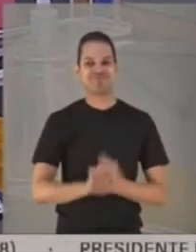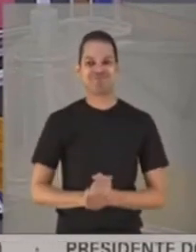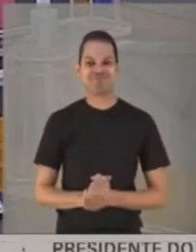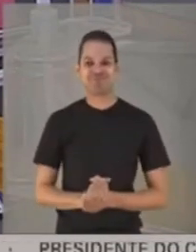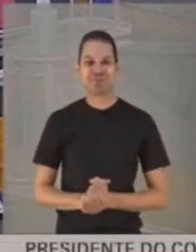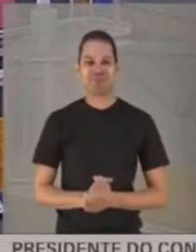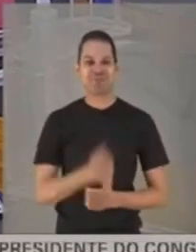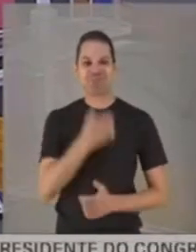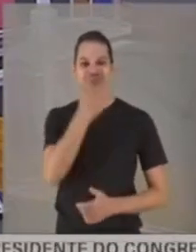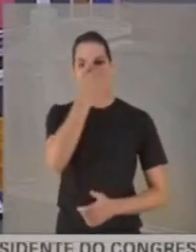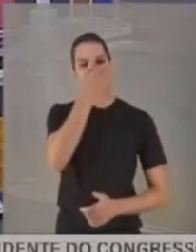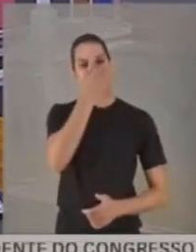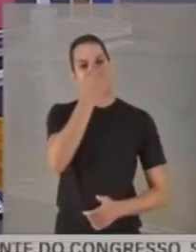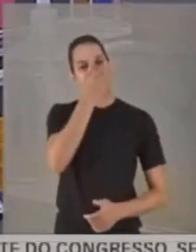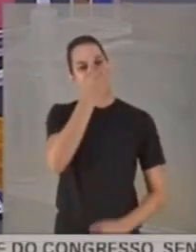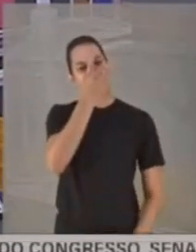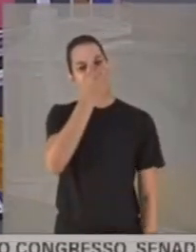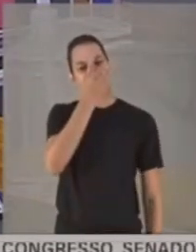apoia em mim.